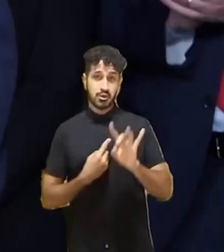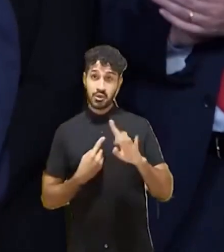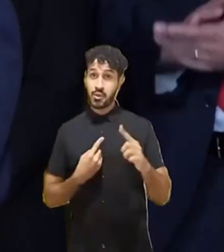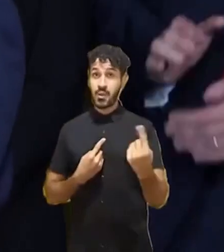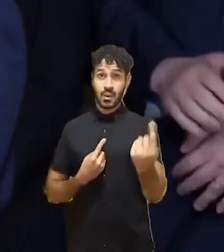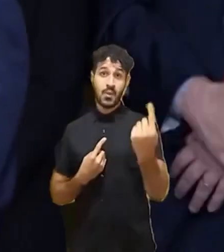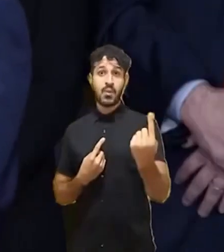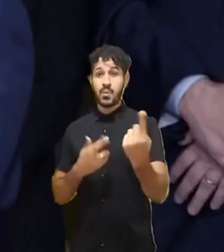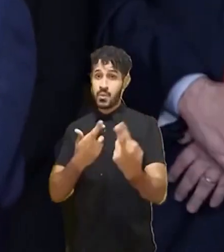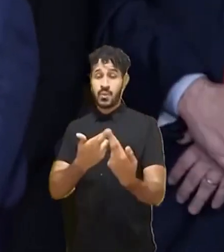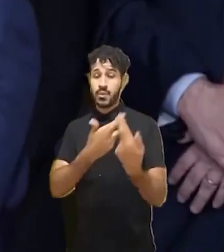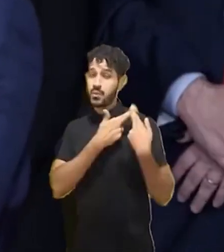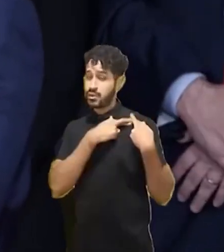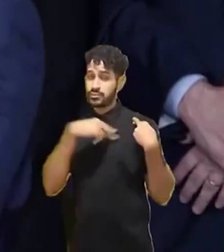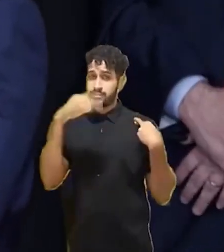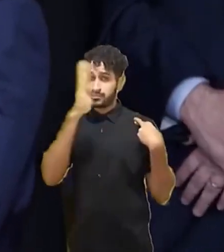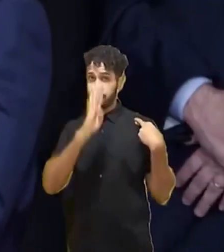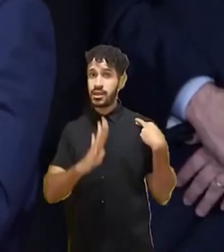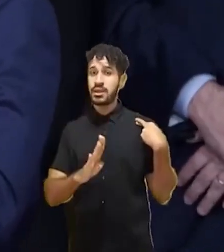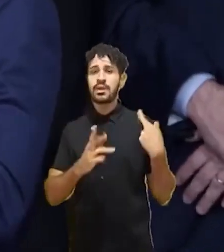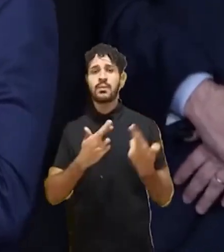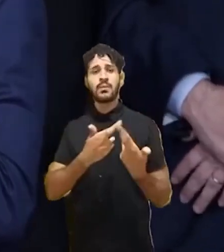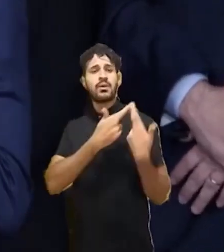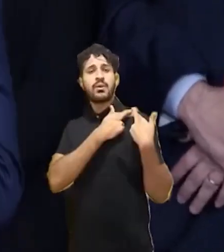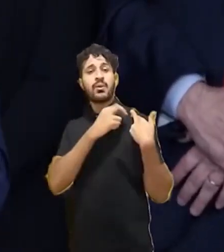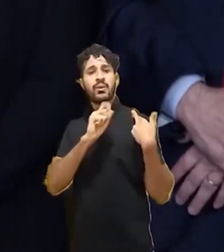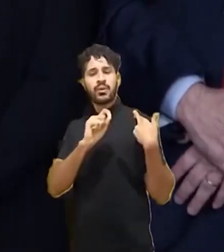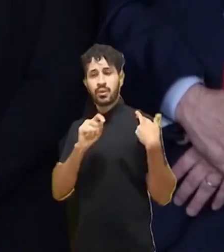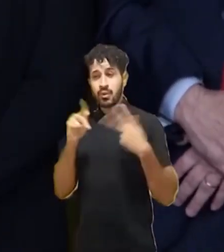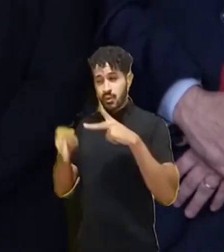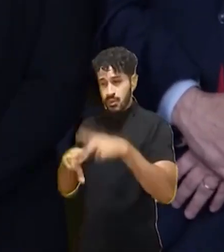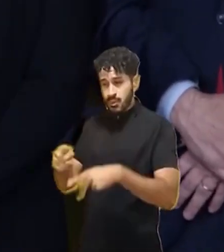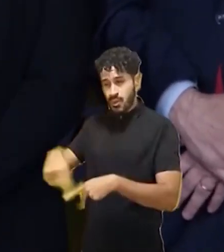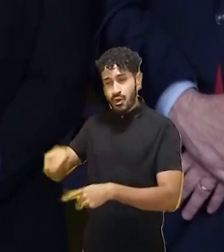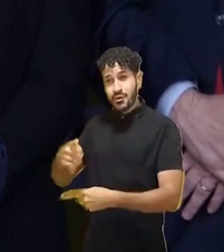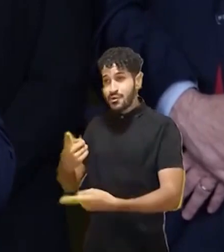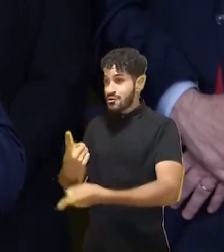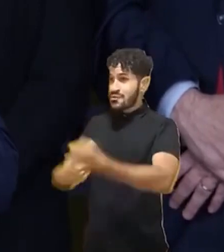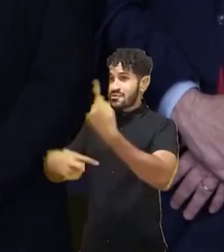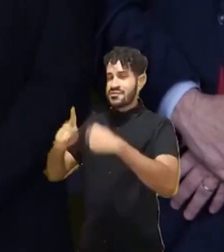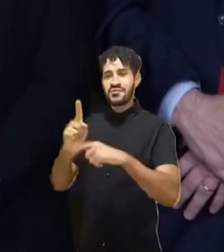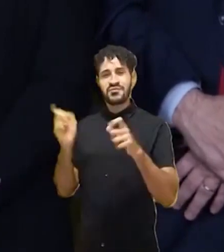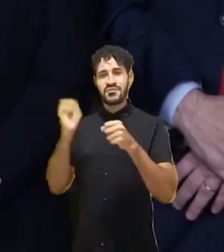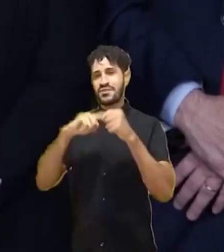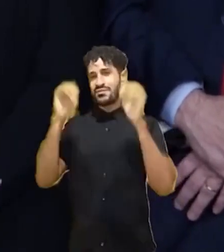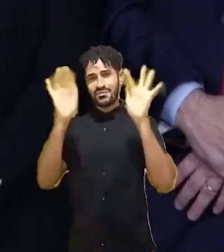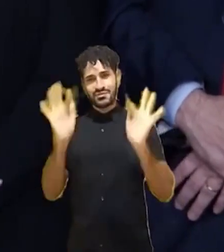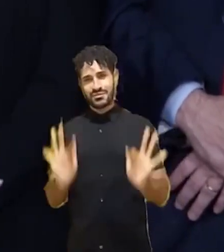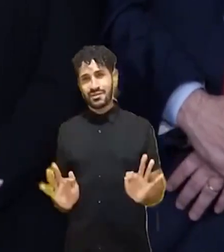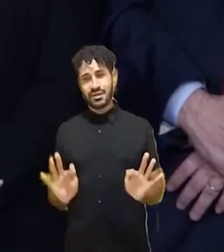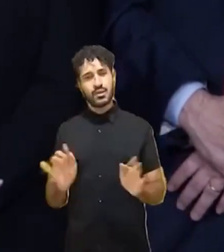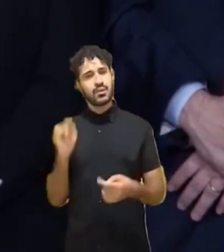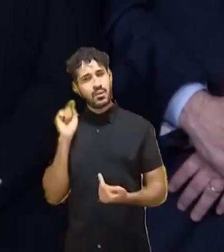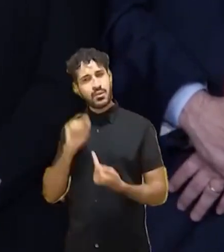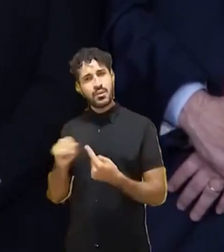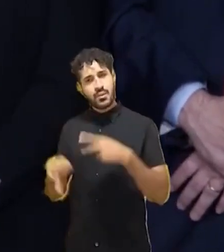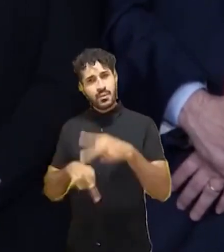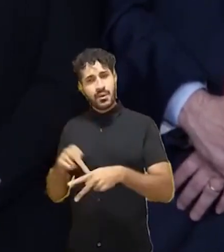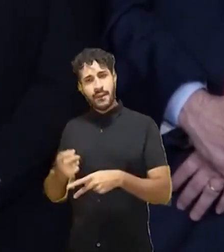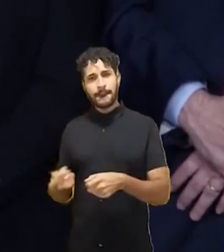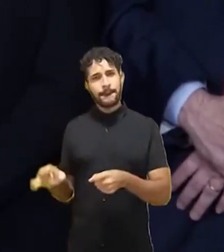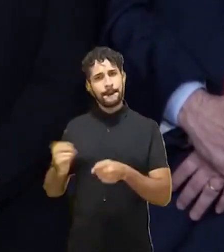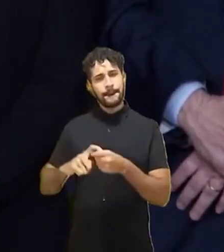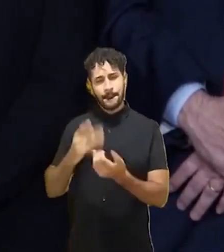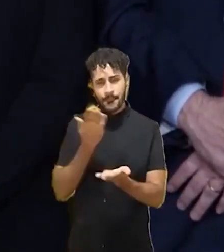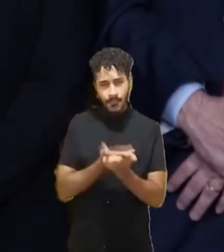nesse país é a missão de fazer esse povo voltar a ser feliz é a missão de fazer esse povo honrada estudar